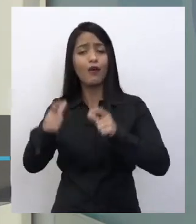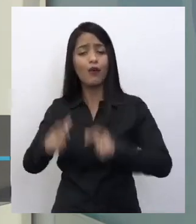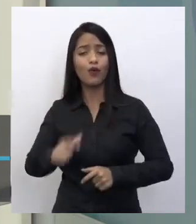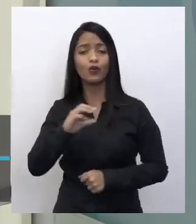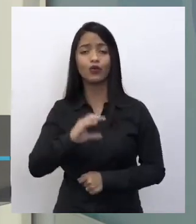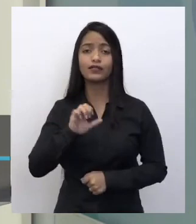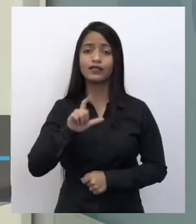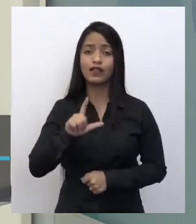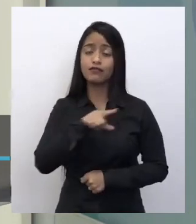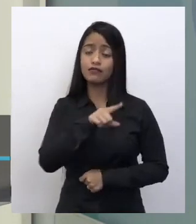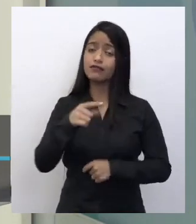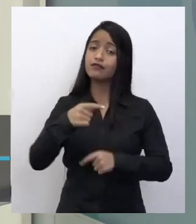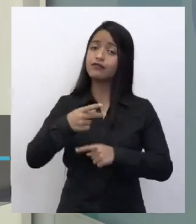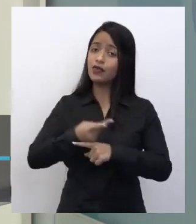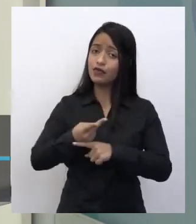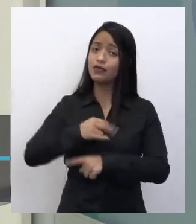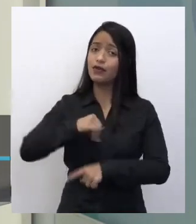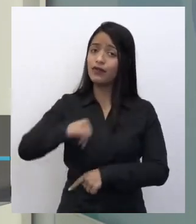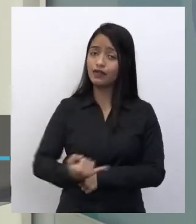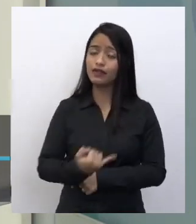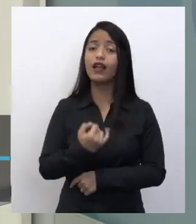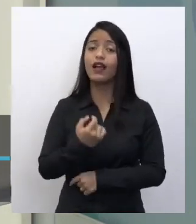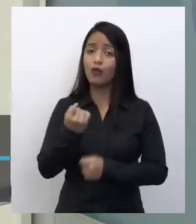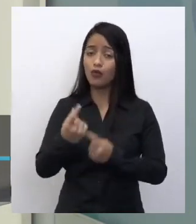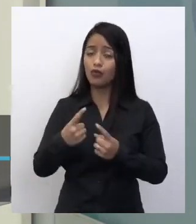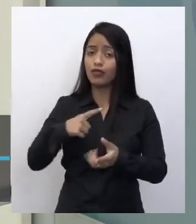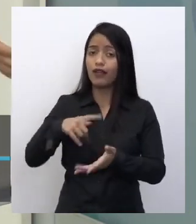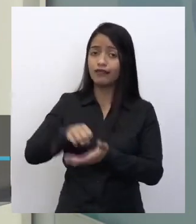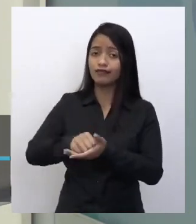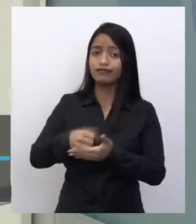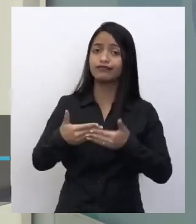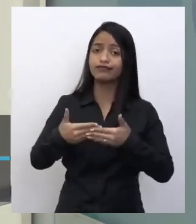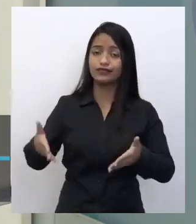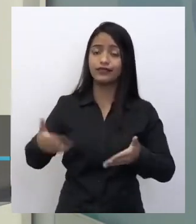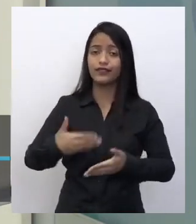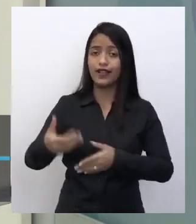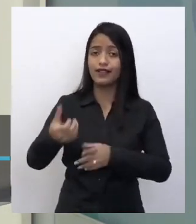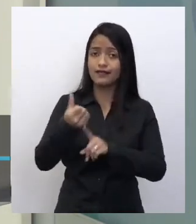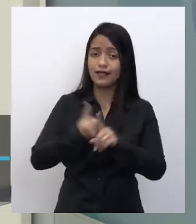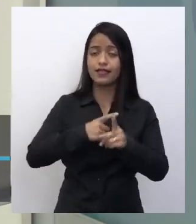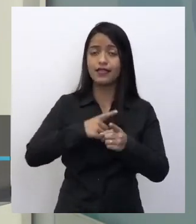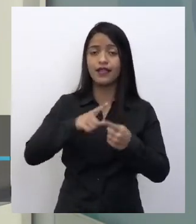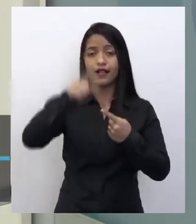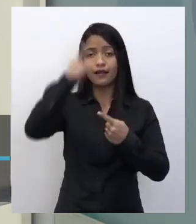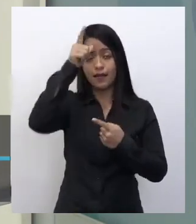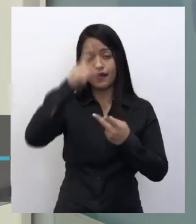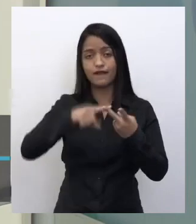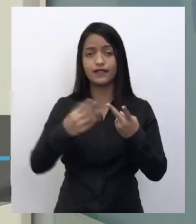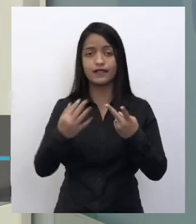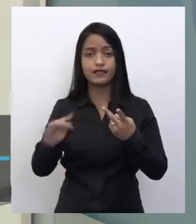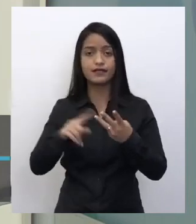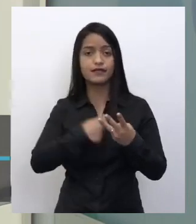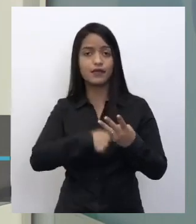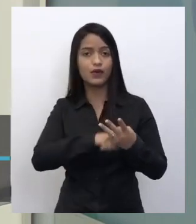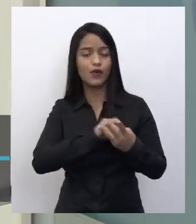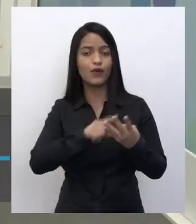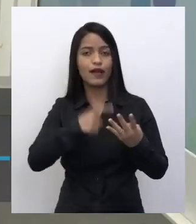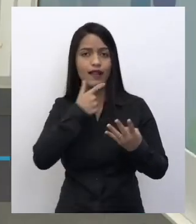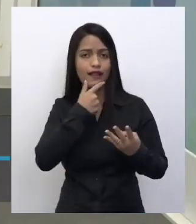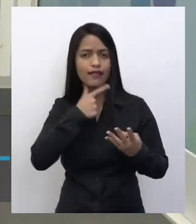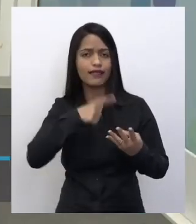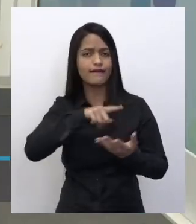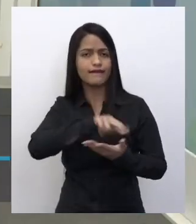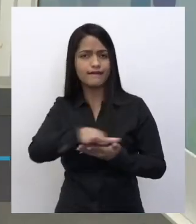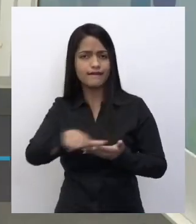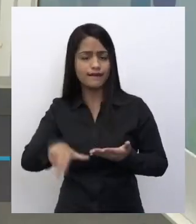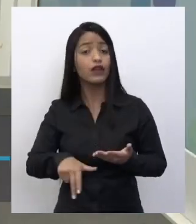Vocês têm que procurar aí, porque ainda tem alguns com inscrições abertas para esse semestre. Tem alemão, francês, espanhol, inglês. E alunos do estado japonês,